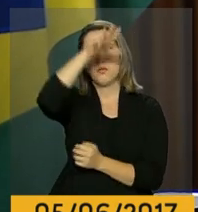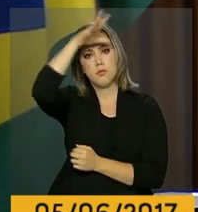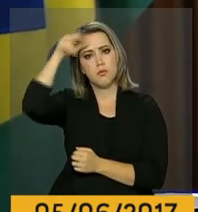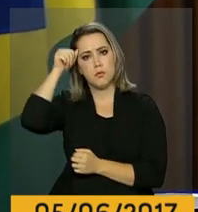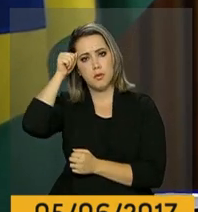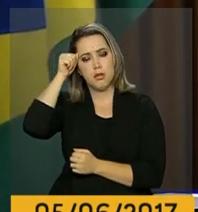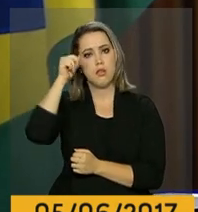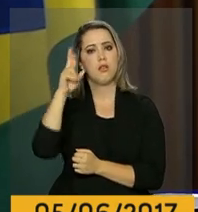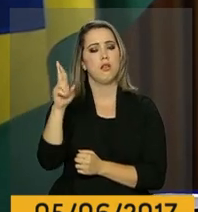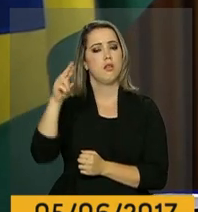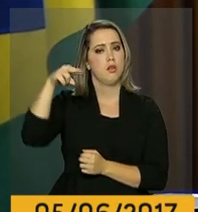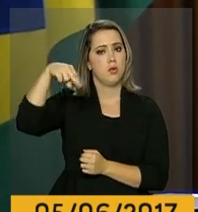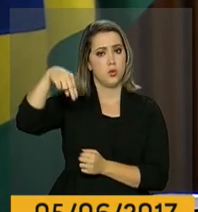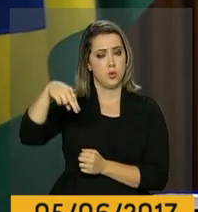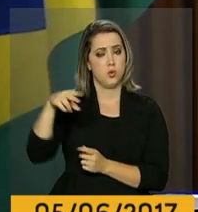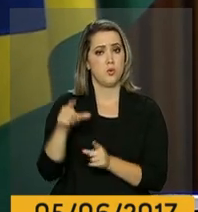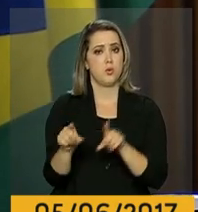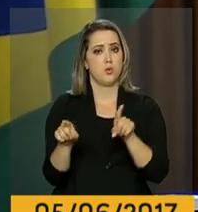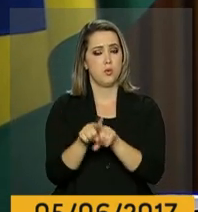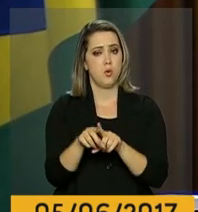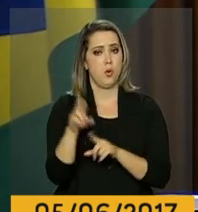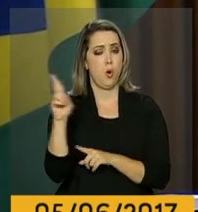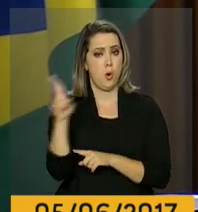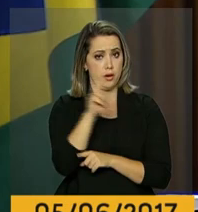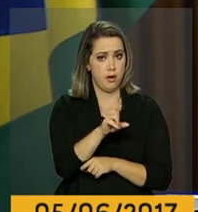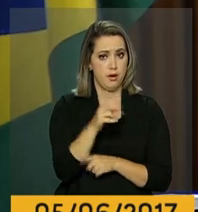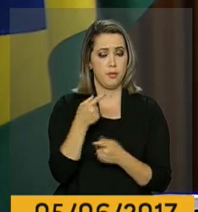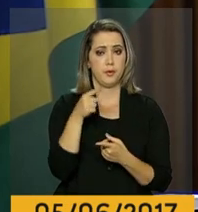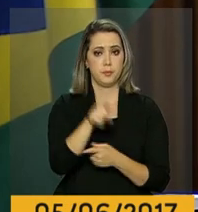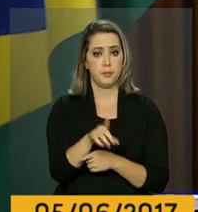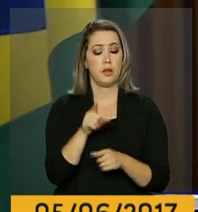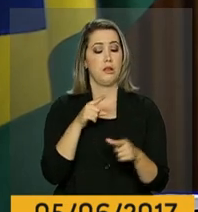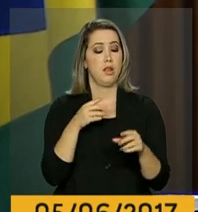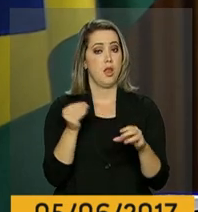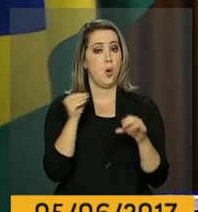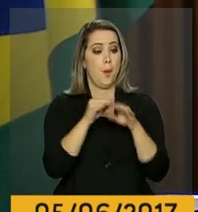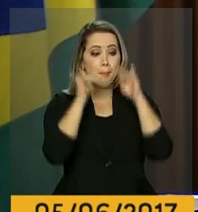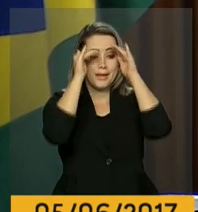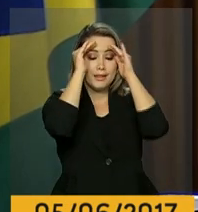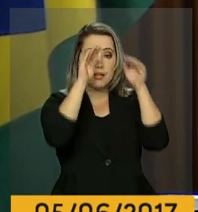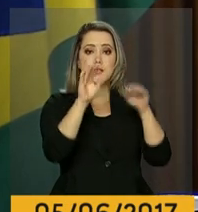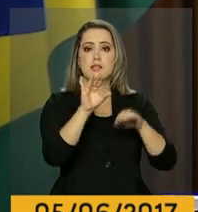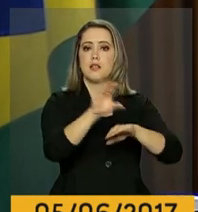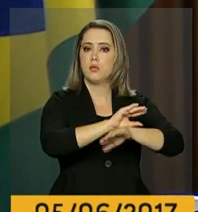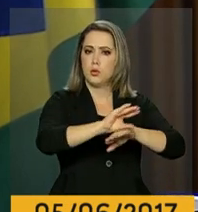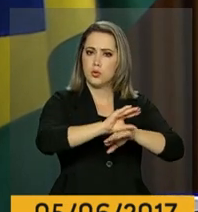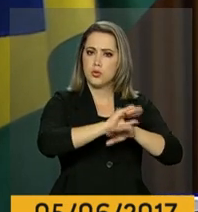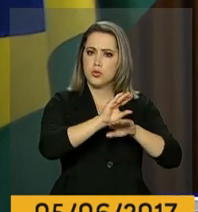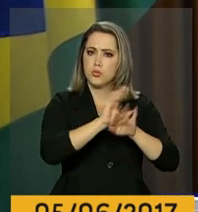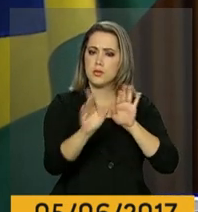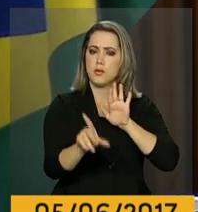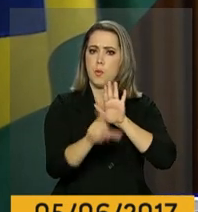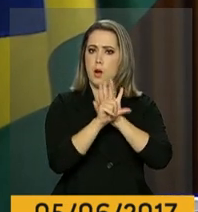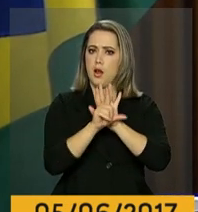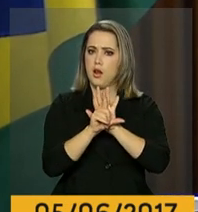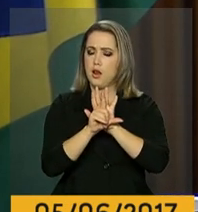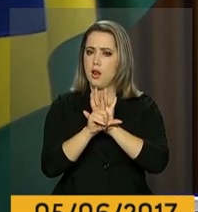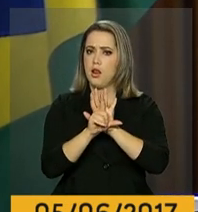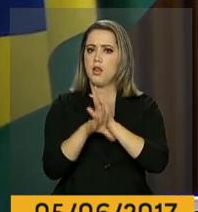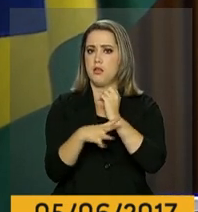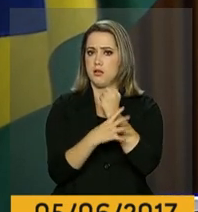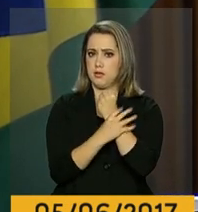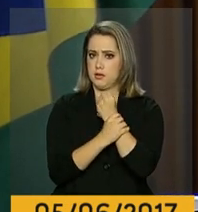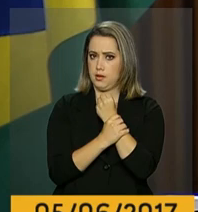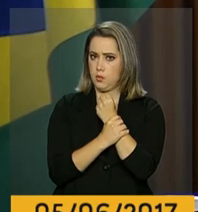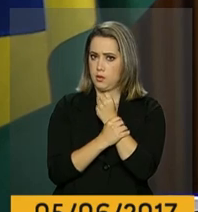Roraima não é em vários momentos tendo em visto o princípio constitucional da garantia e da lei da ordem nós eh colocamos